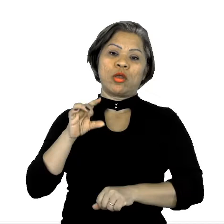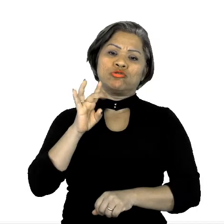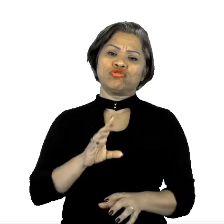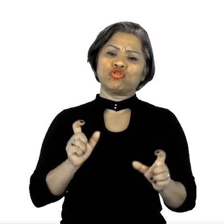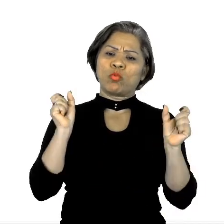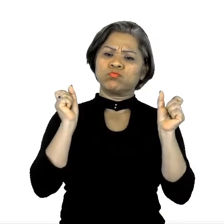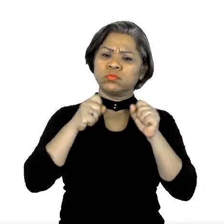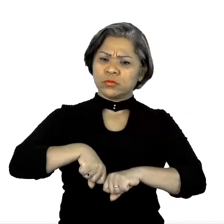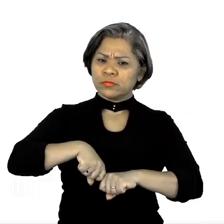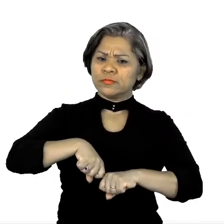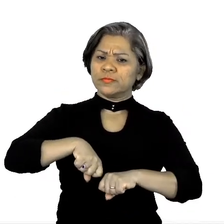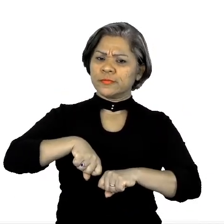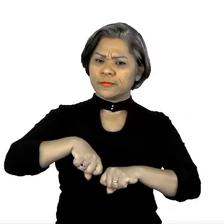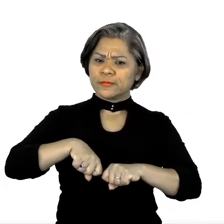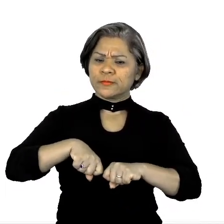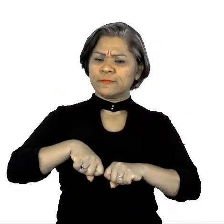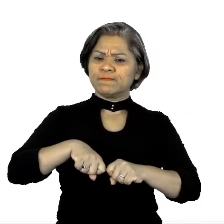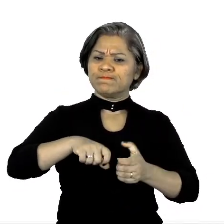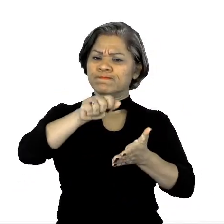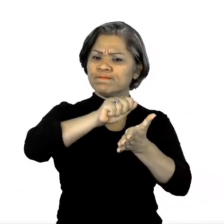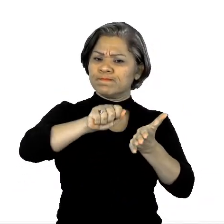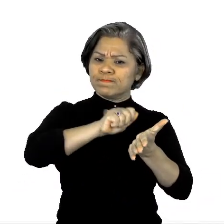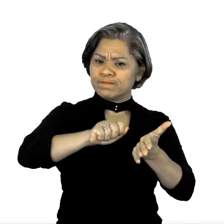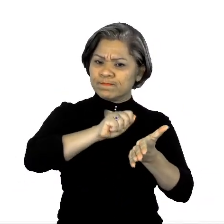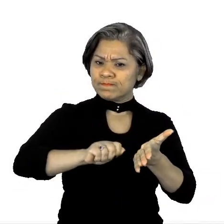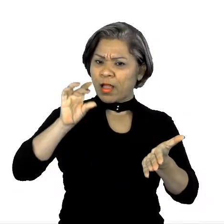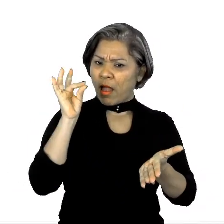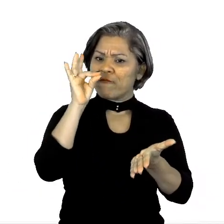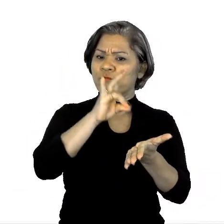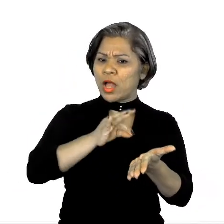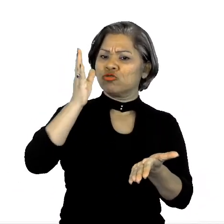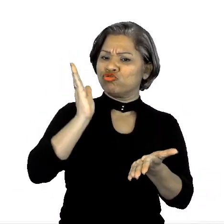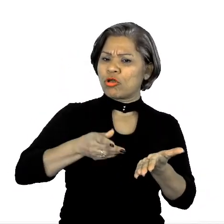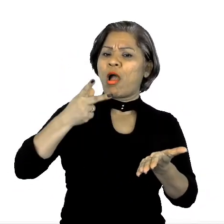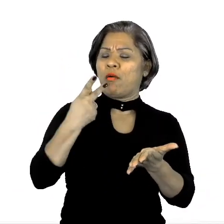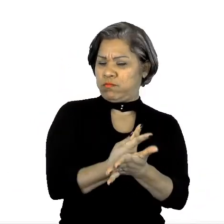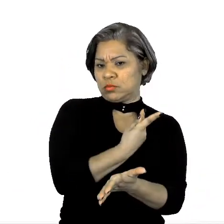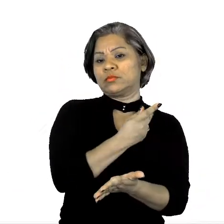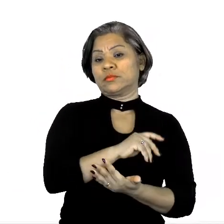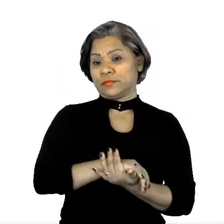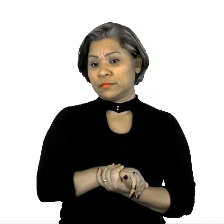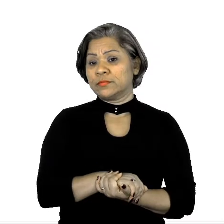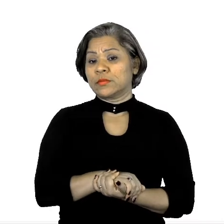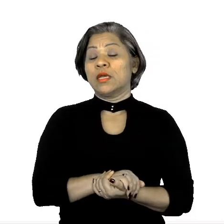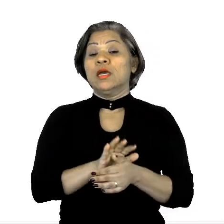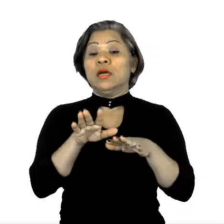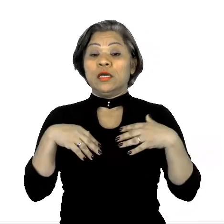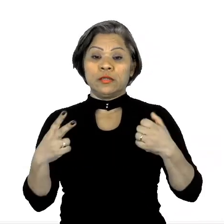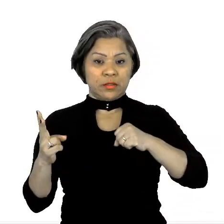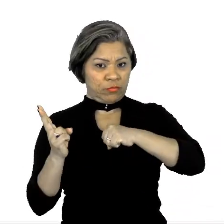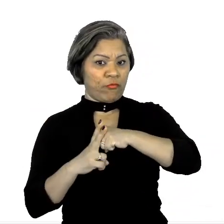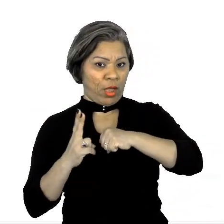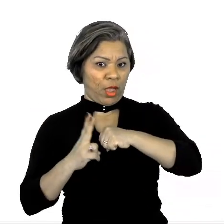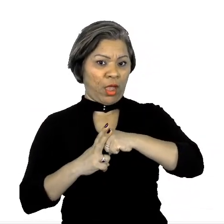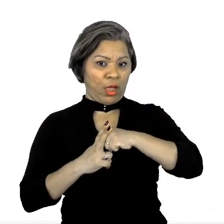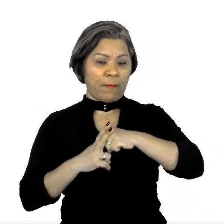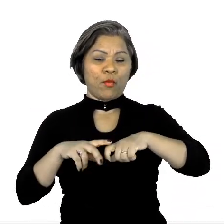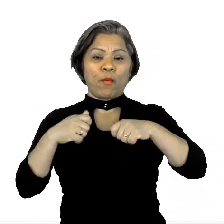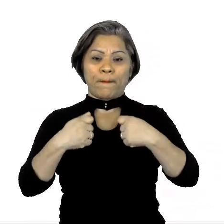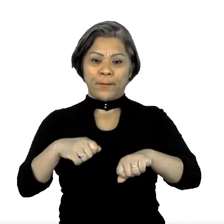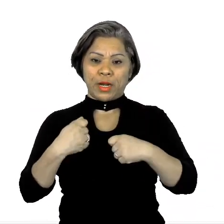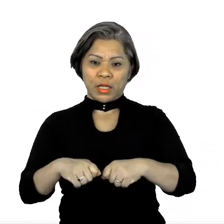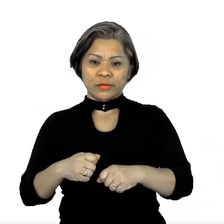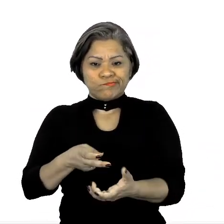texto registrar fatos que já aconteceram, fatos já ocorridos. Então, os verbos eles devem estar conjugados